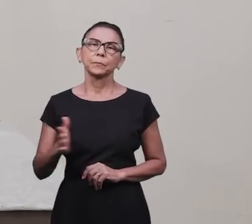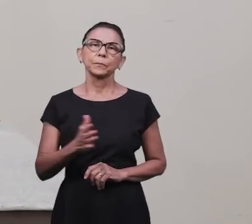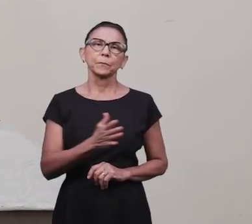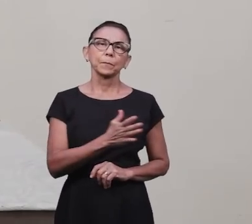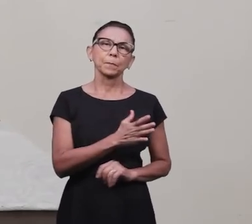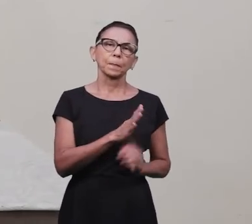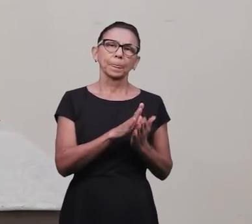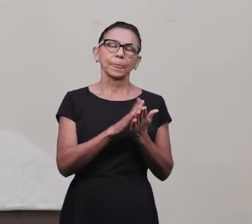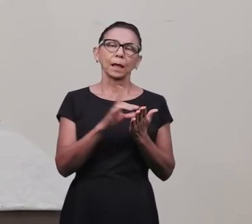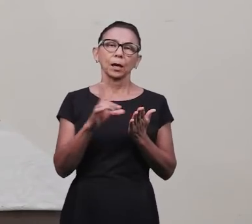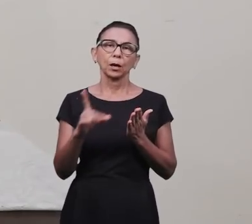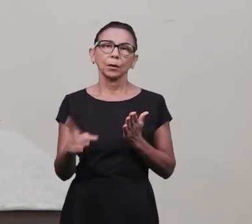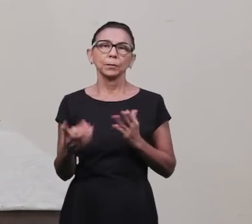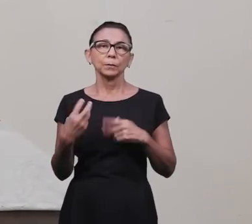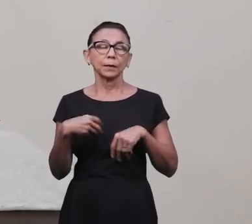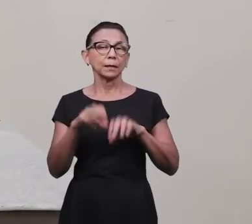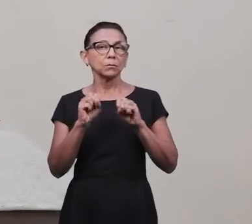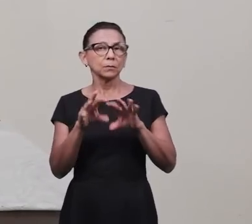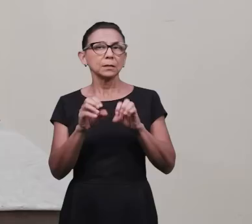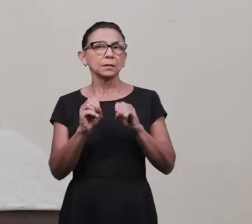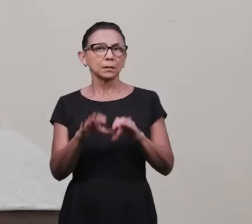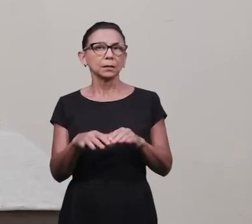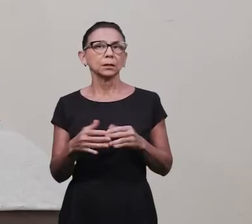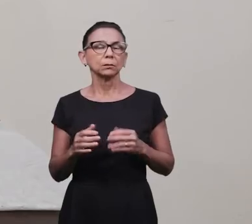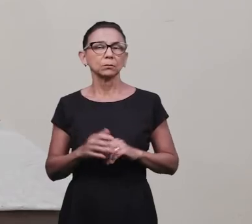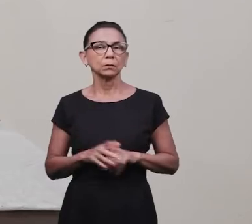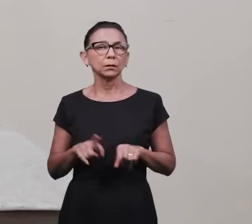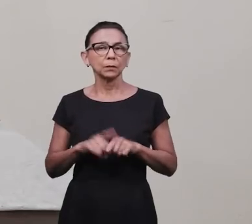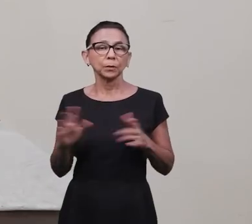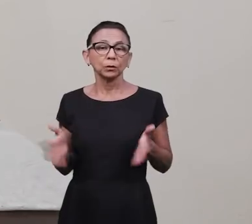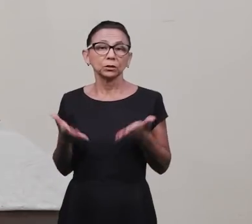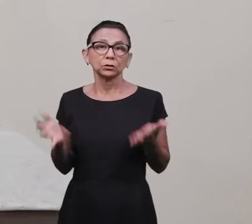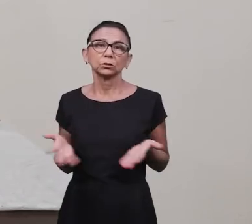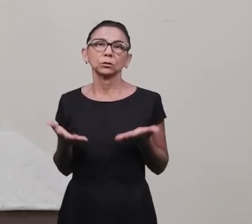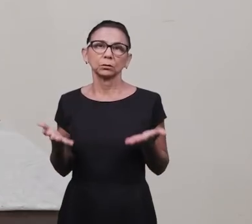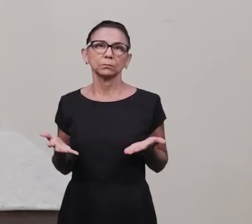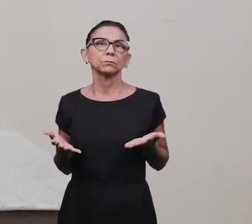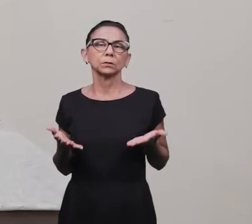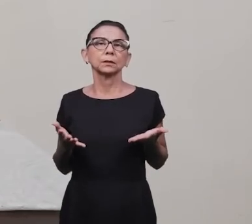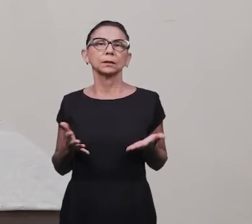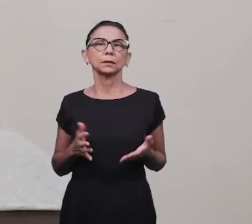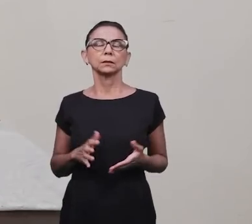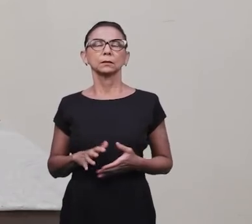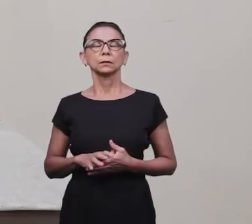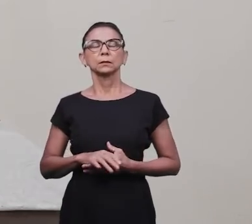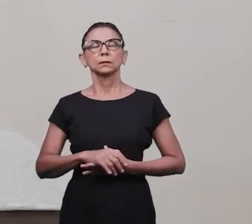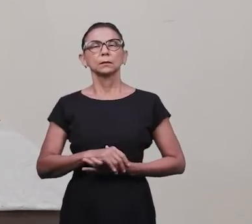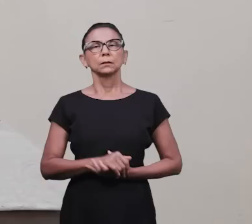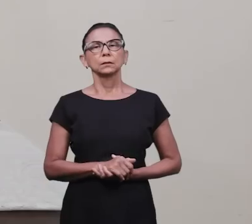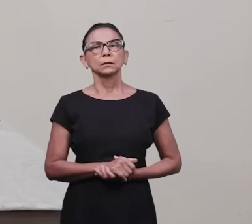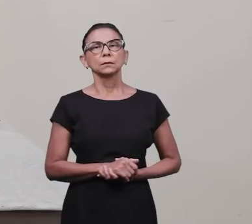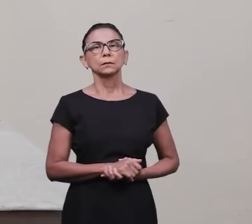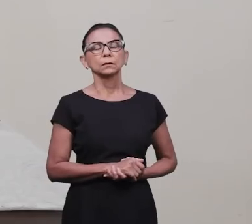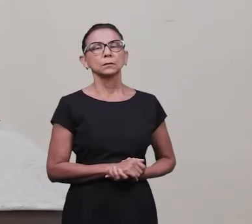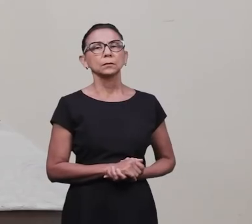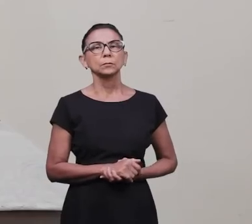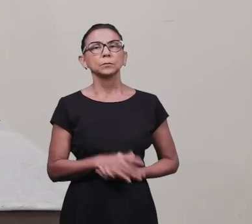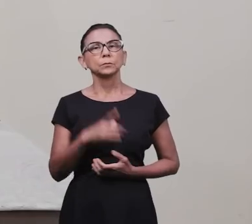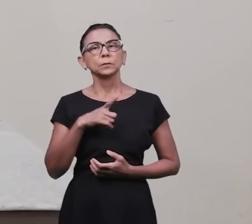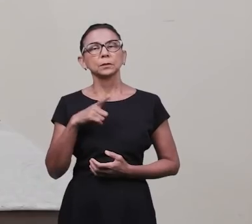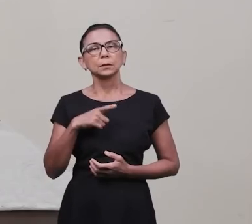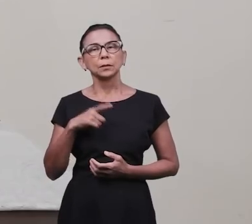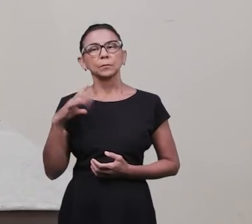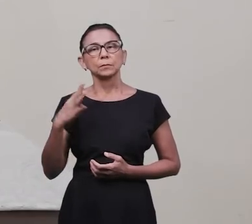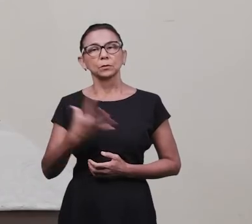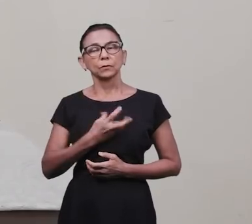vida do crente naquilo que são as experiências alcançadas diante de Deus, no processo